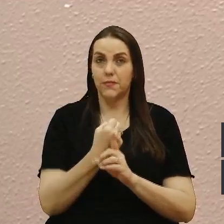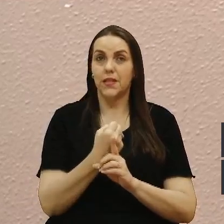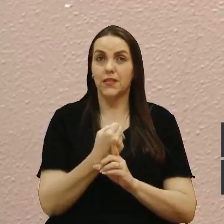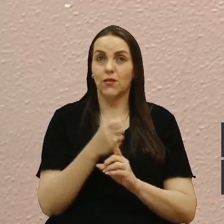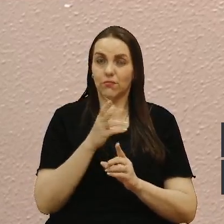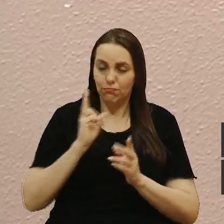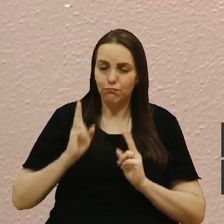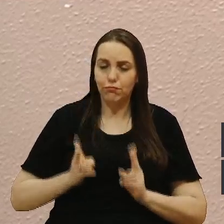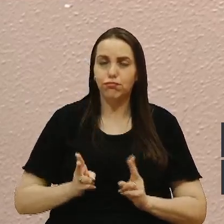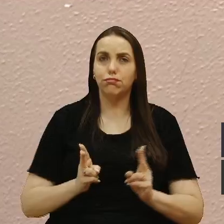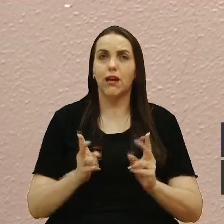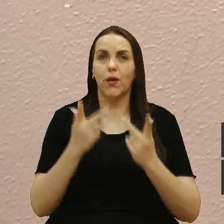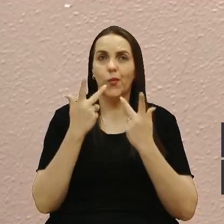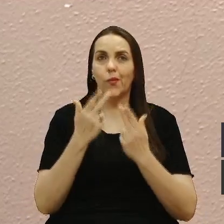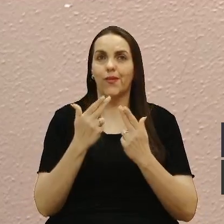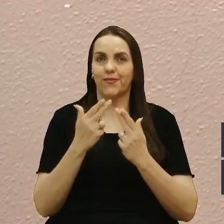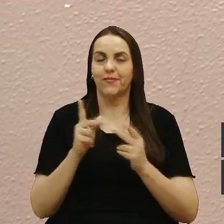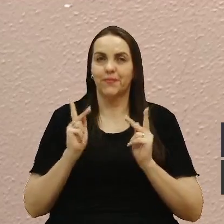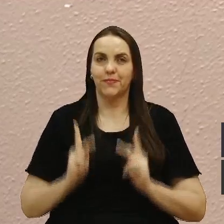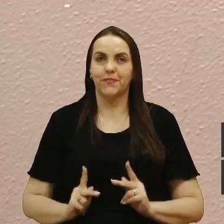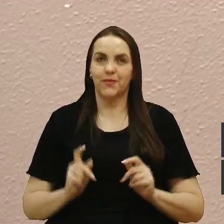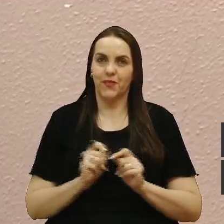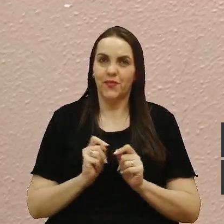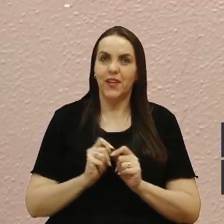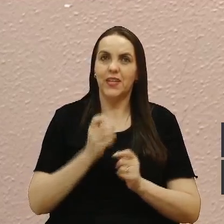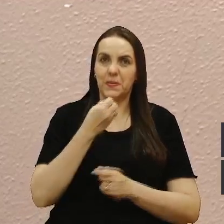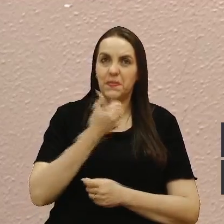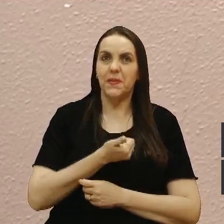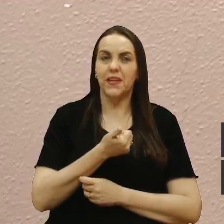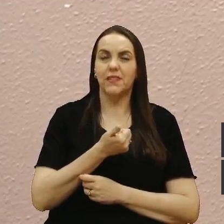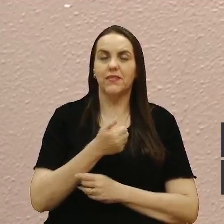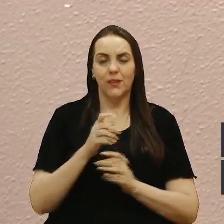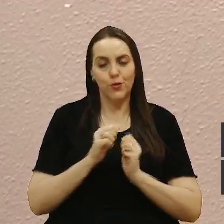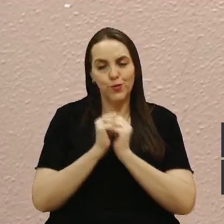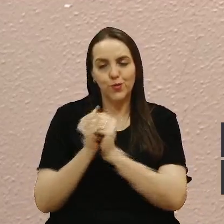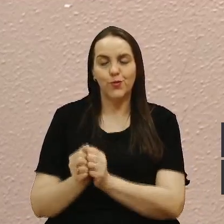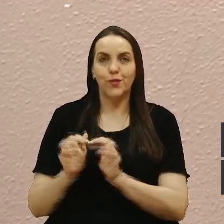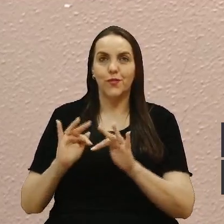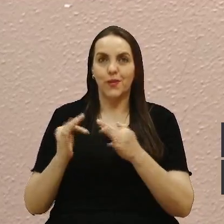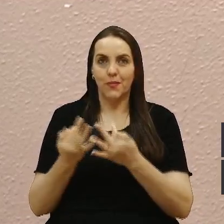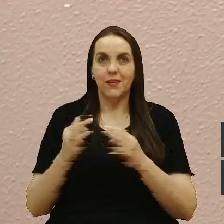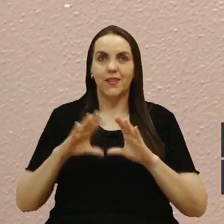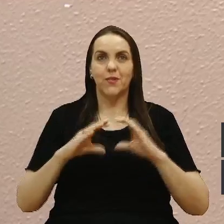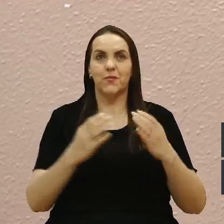pessoas que realmente fazem a diferença, que fazem o bem e que estão do lado da sua família e do lado da sua